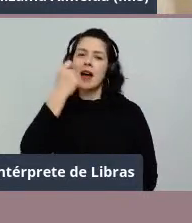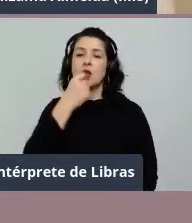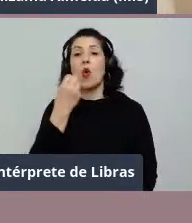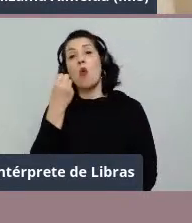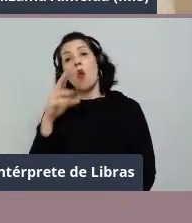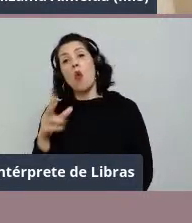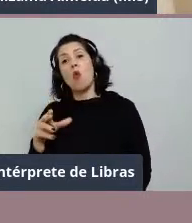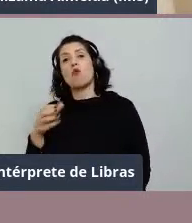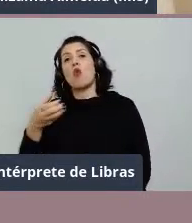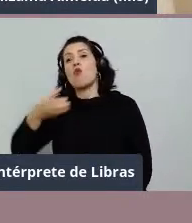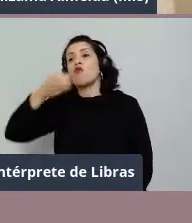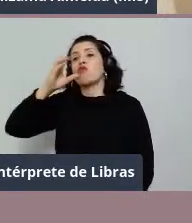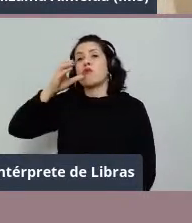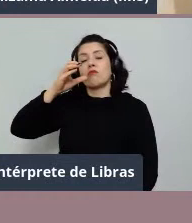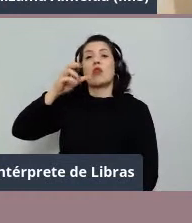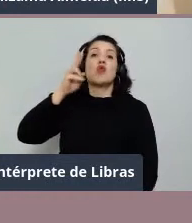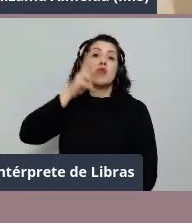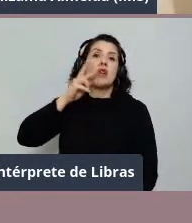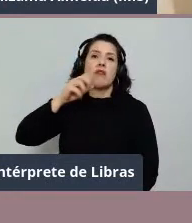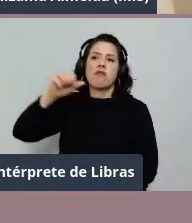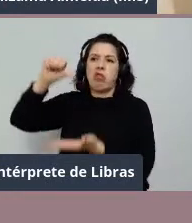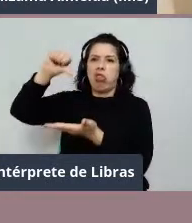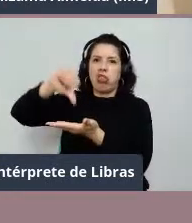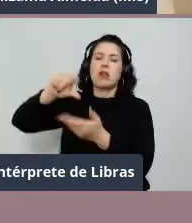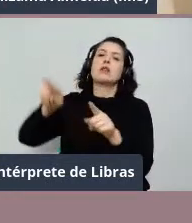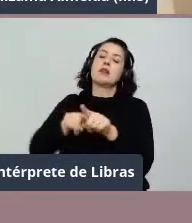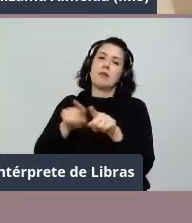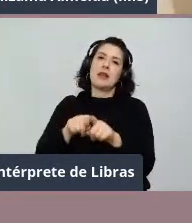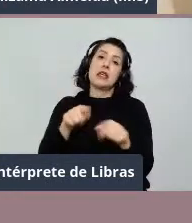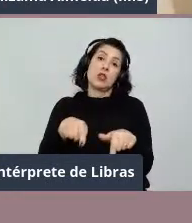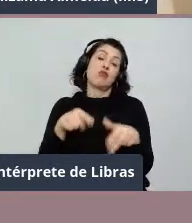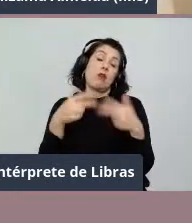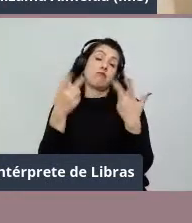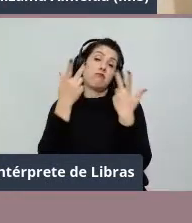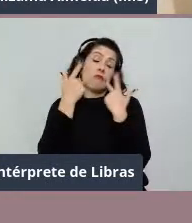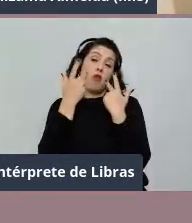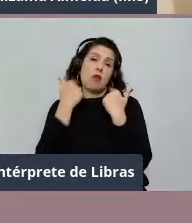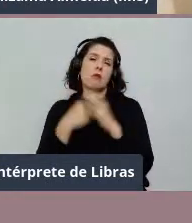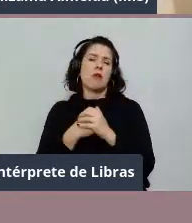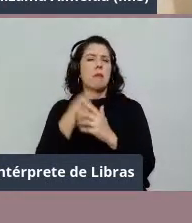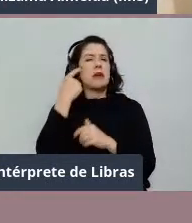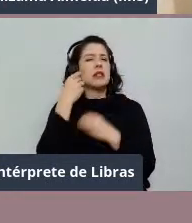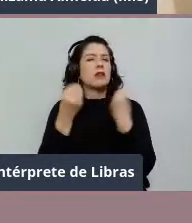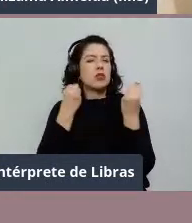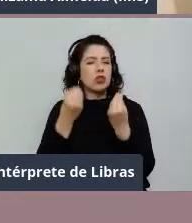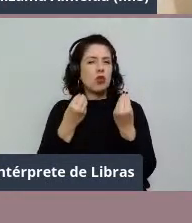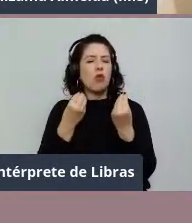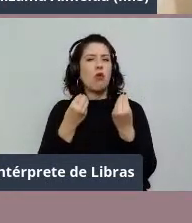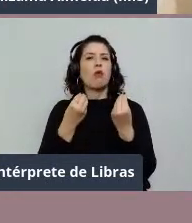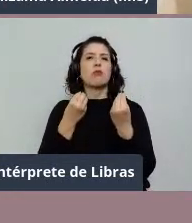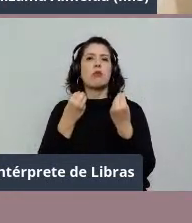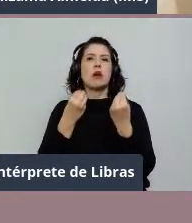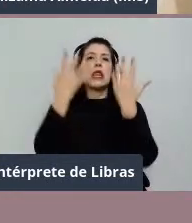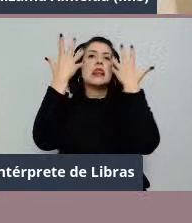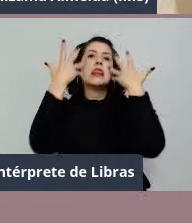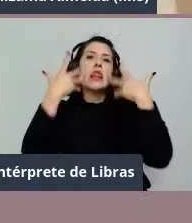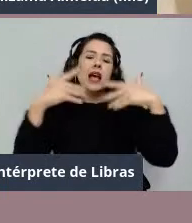na verdade, é um pouco comum nos arquivos, e eu acho interessante pensar o orgânico, a presença do orgânico junto aos